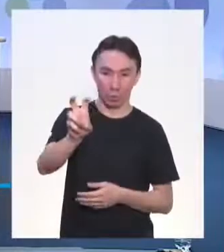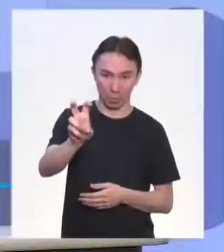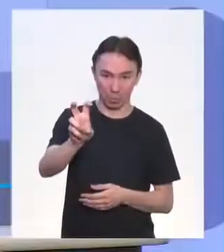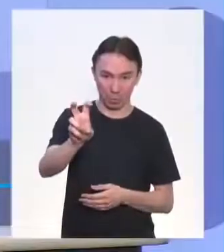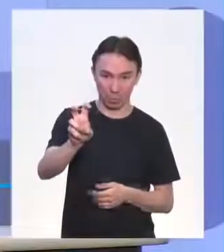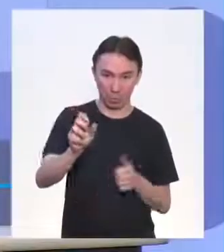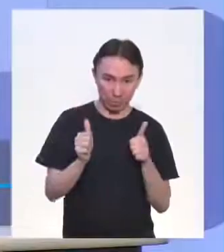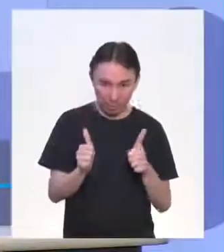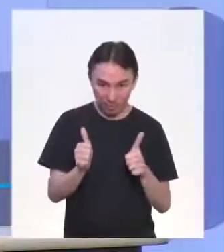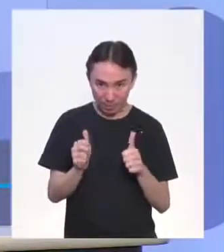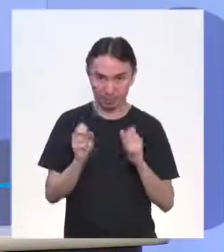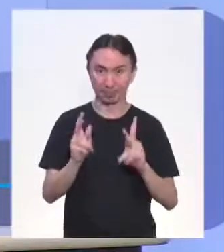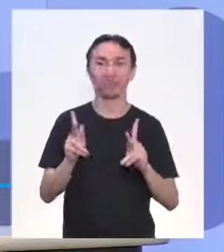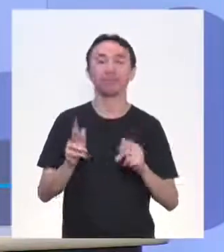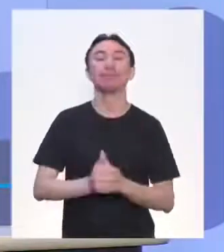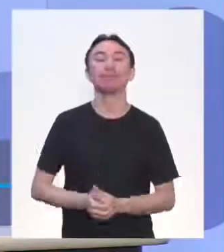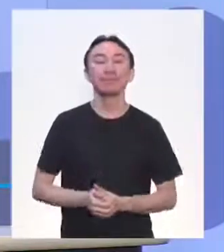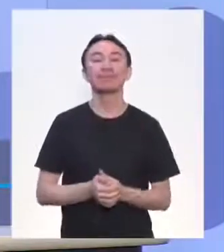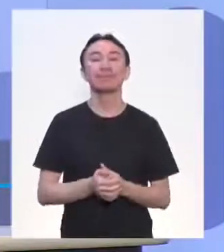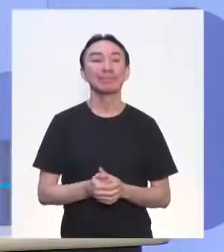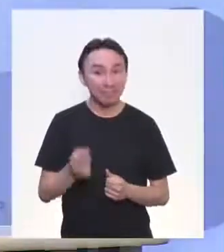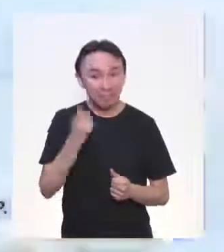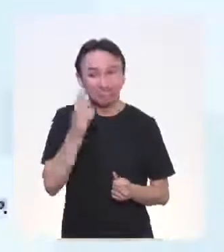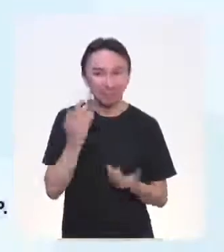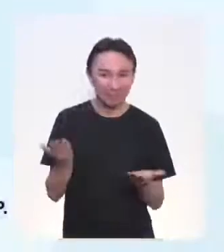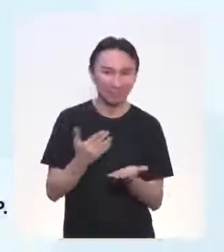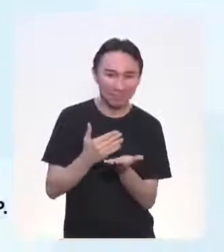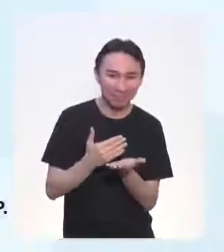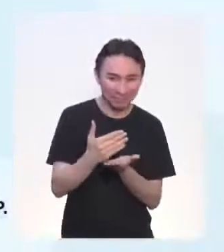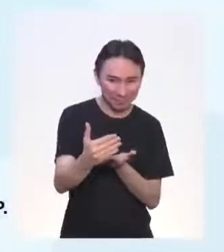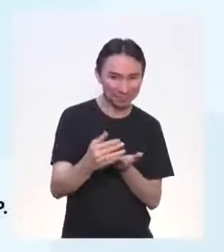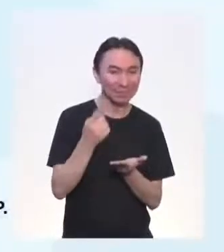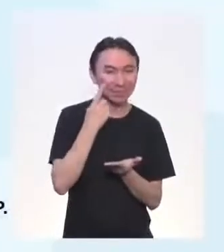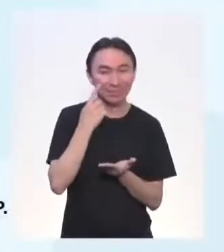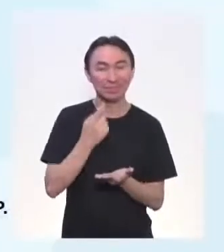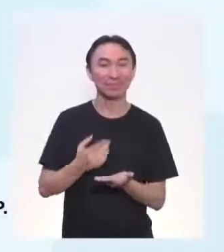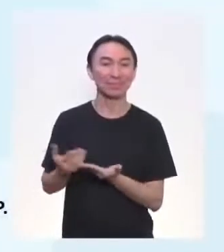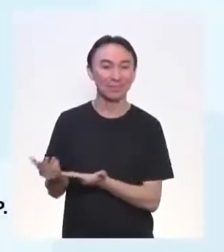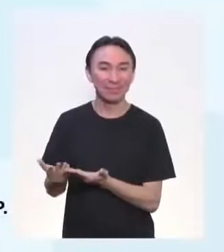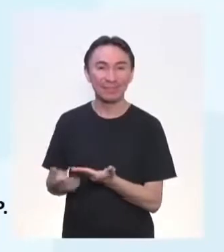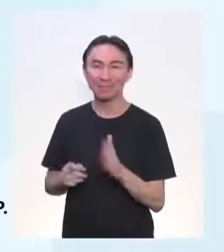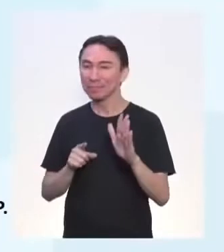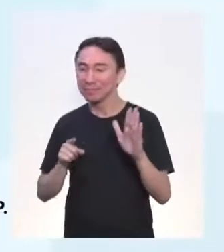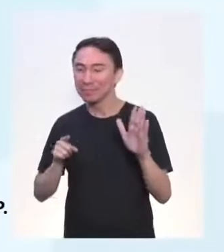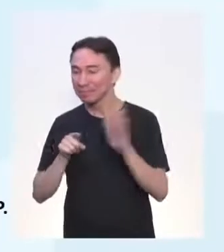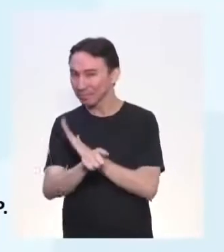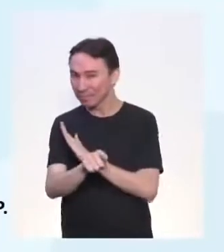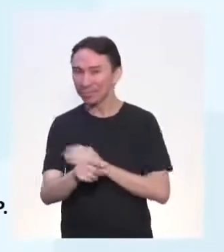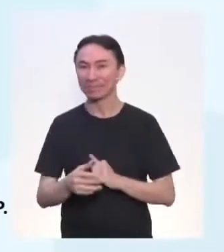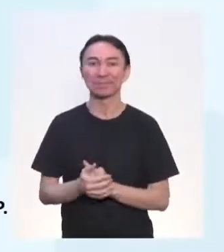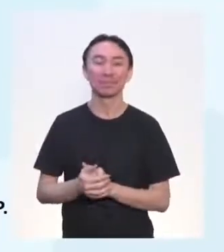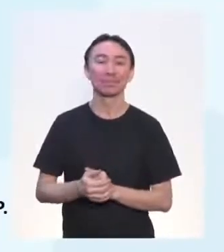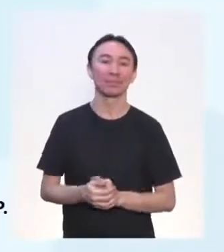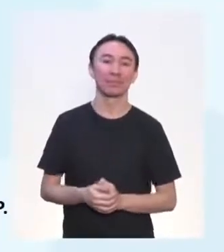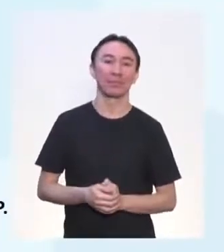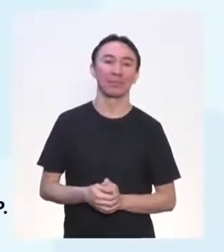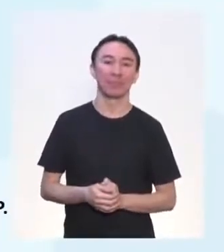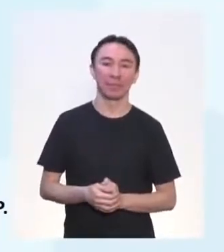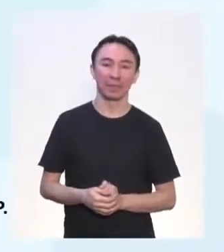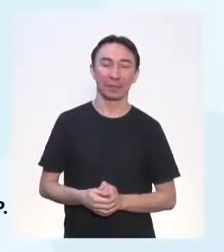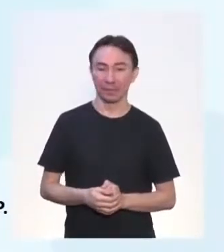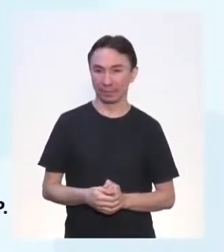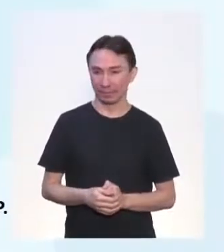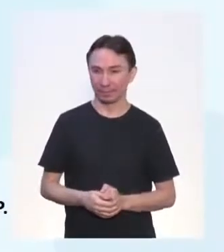lá. Vamos começar com a acolhida. Ao ter de defender determinado